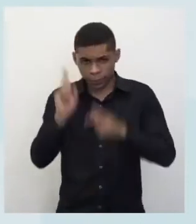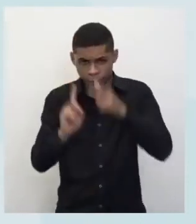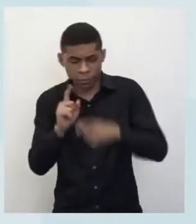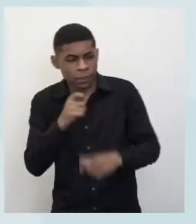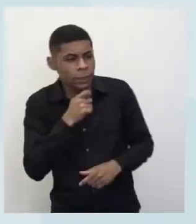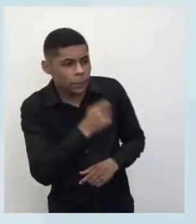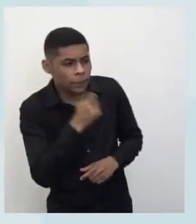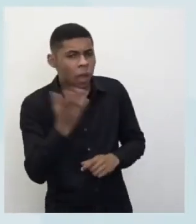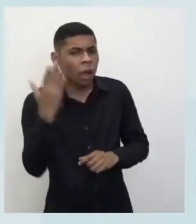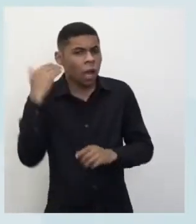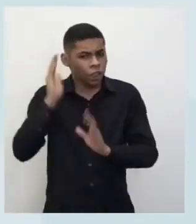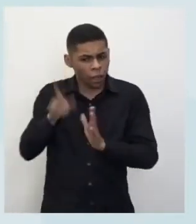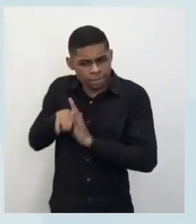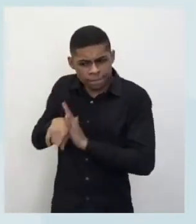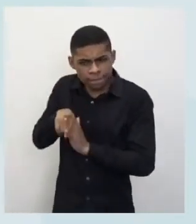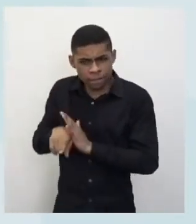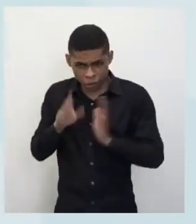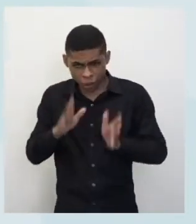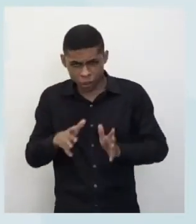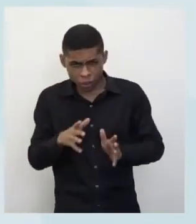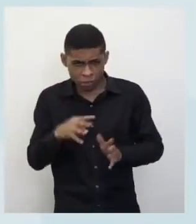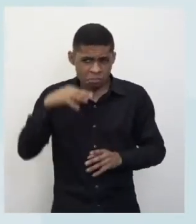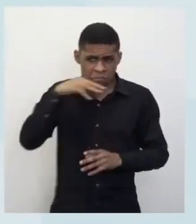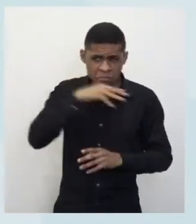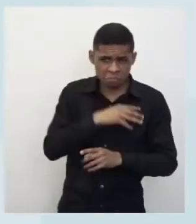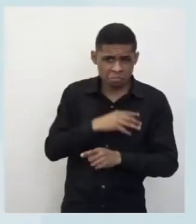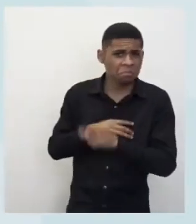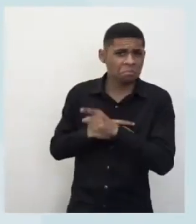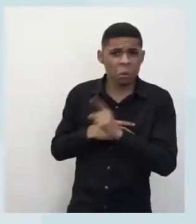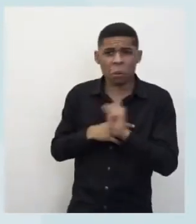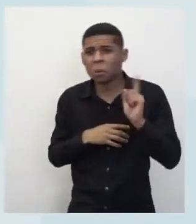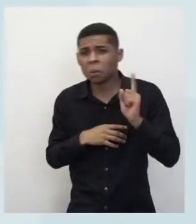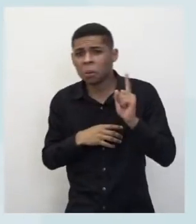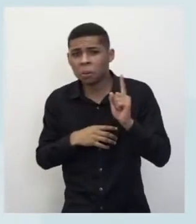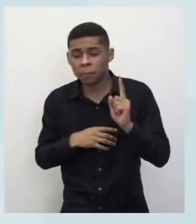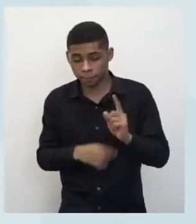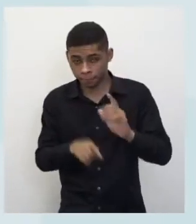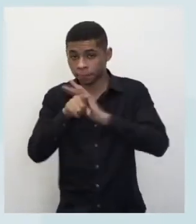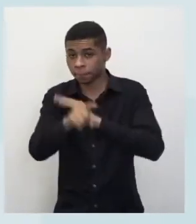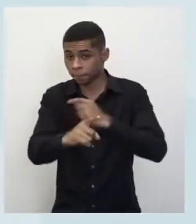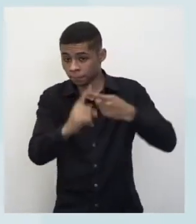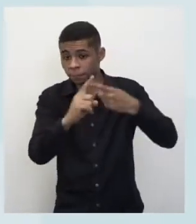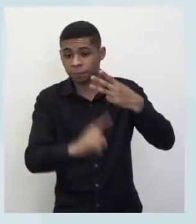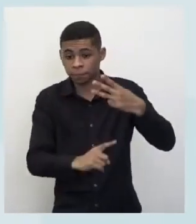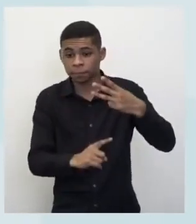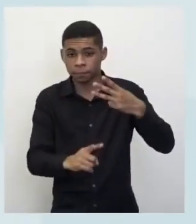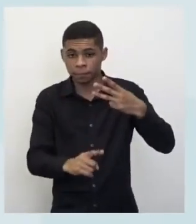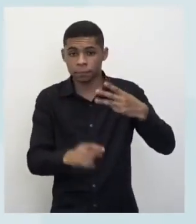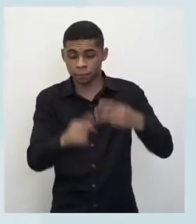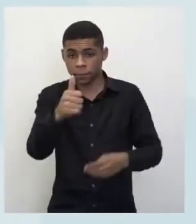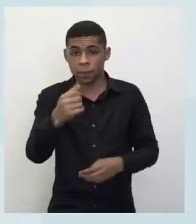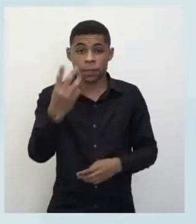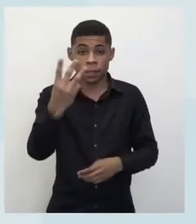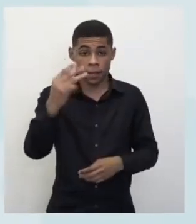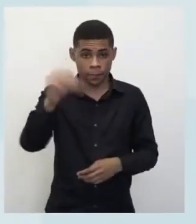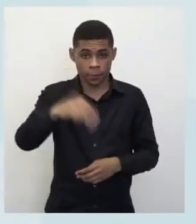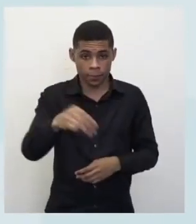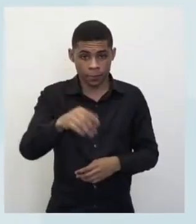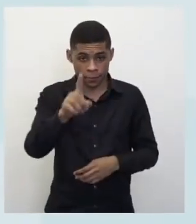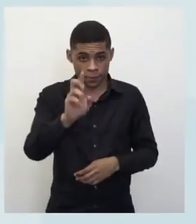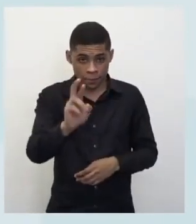uma pesquisa sobre o entrevistado? Vamos lá. Para essas 3 perguntinhas, vamos dar 3 minutinhos